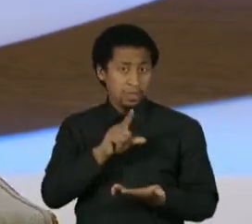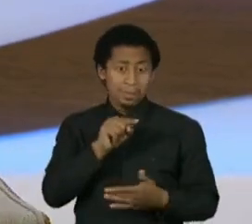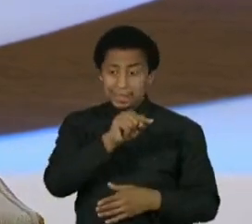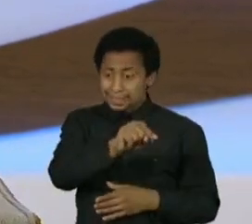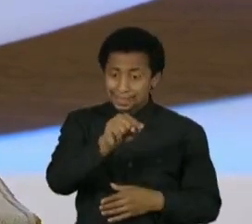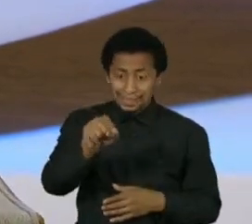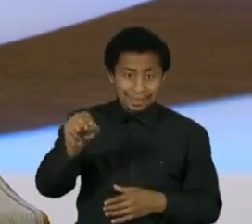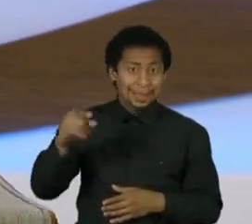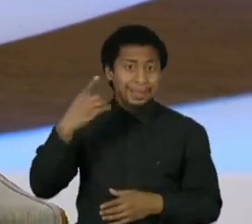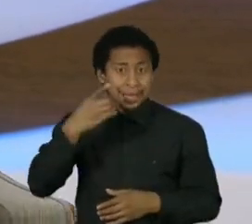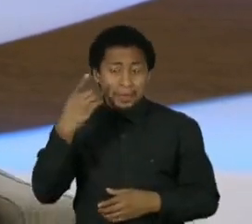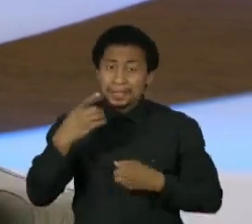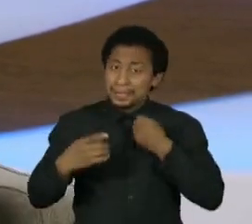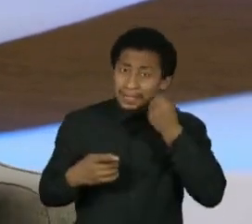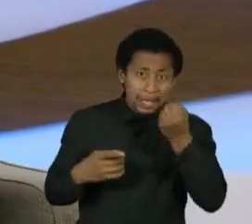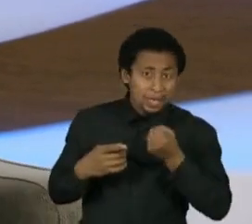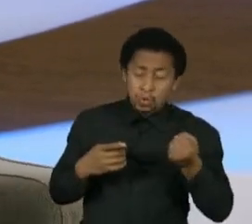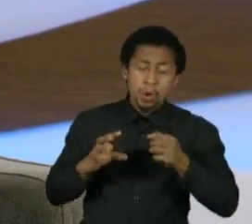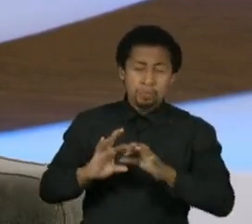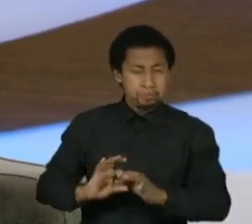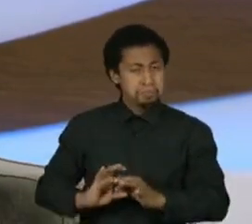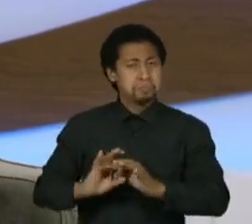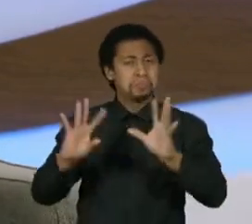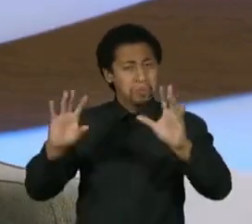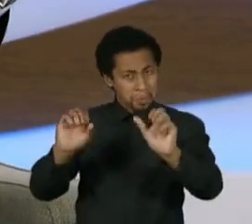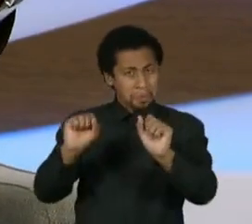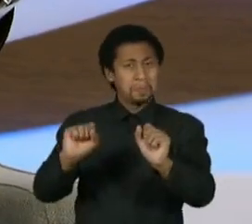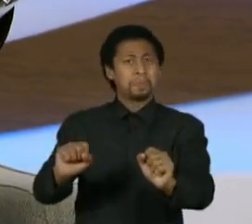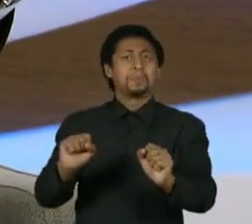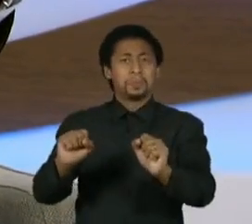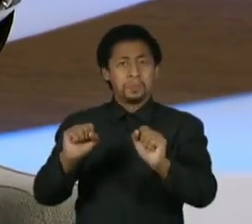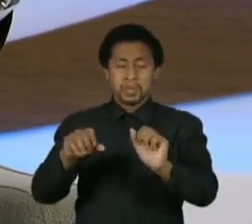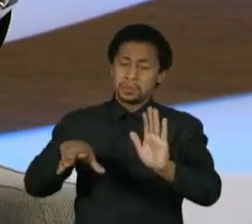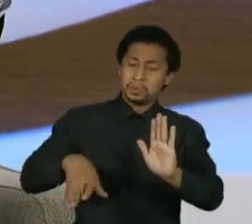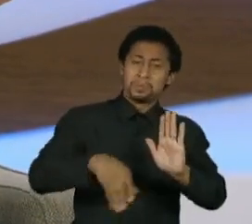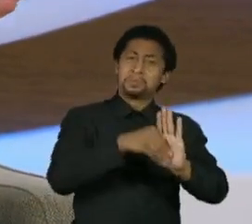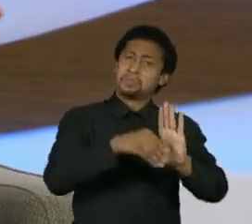problema nenhum parlamentar fazer, então, a manifestação do apoiamento que tenha dado aquelas emendas. A gente ainda vai